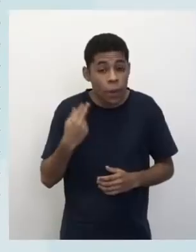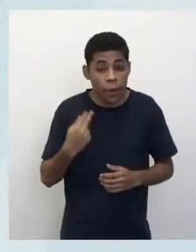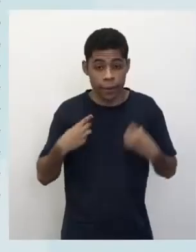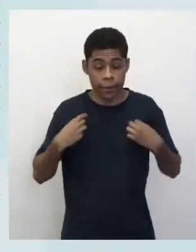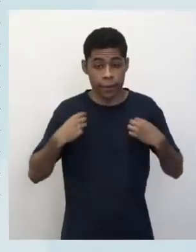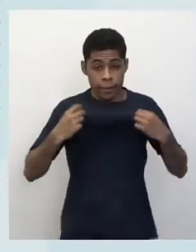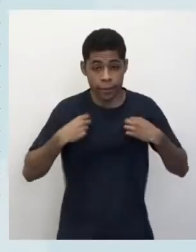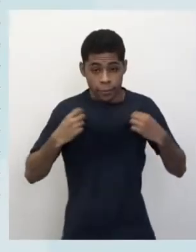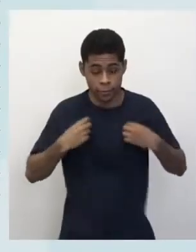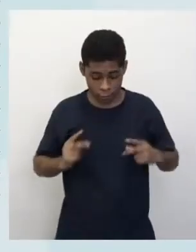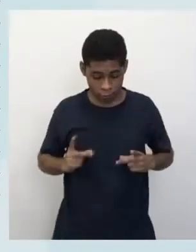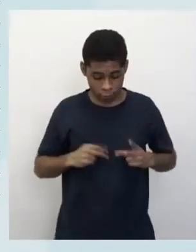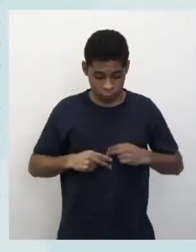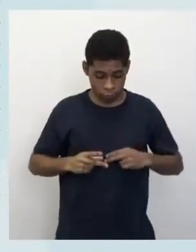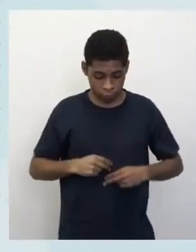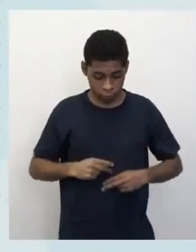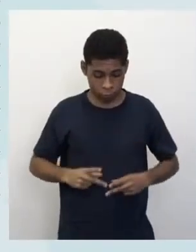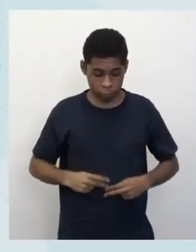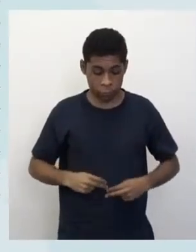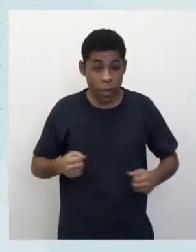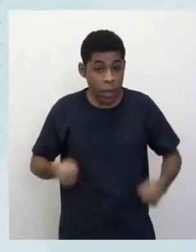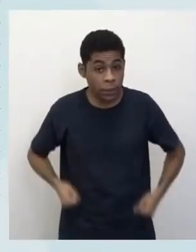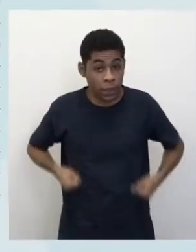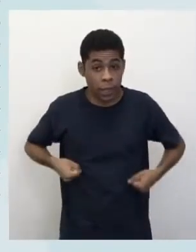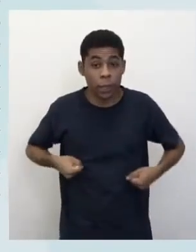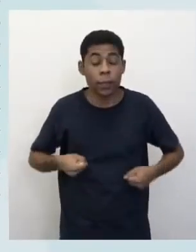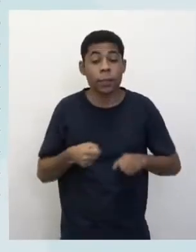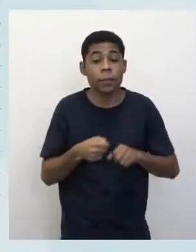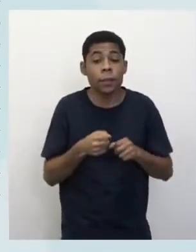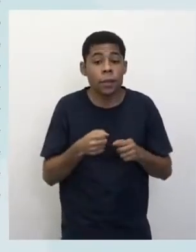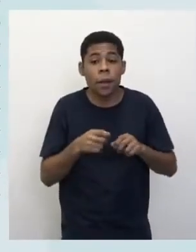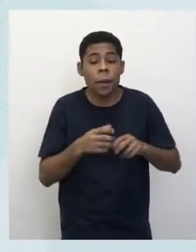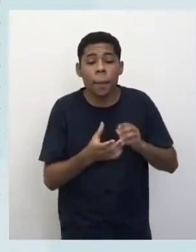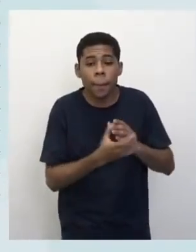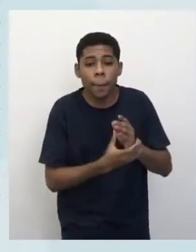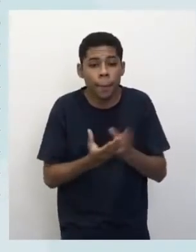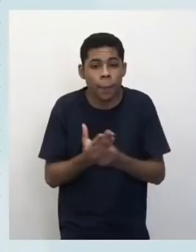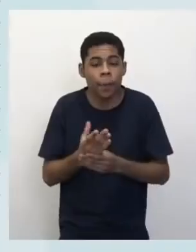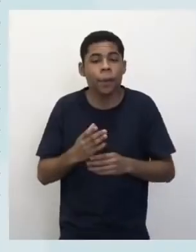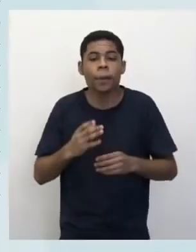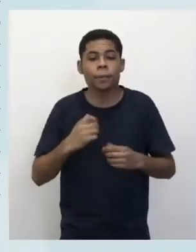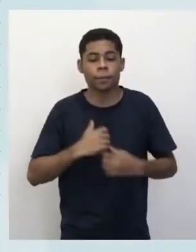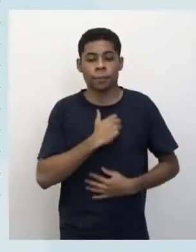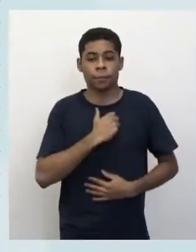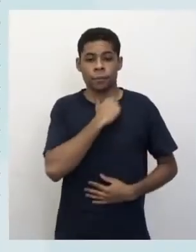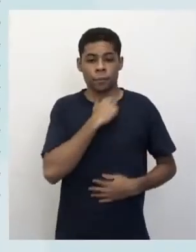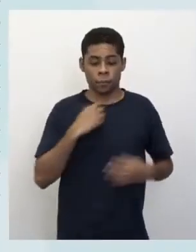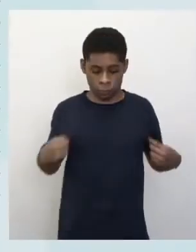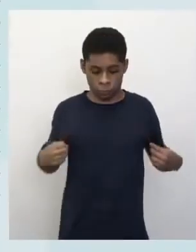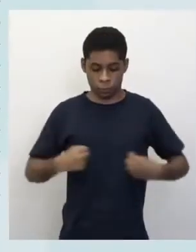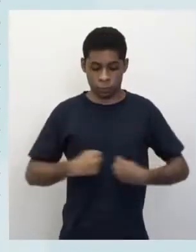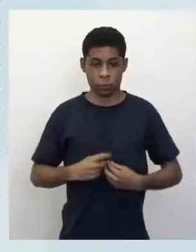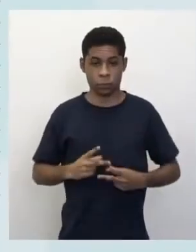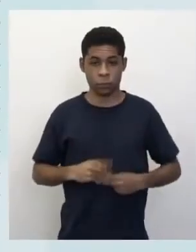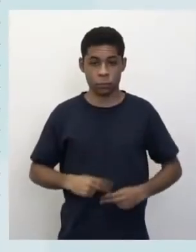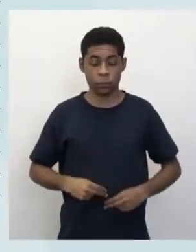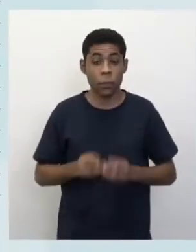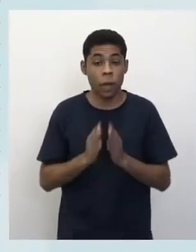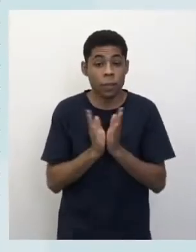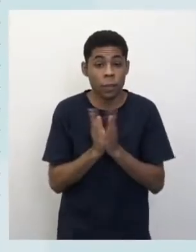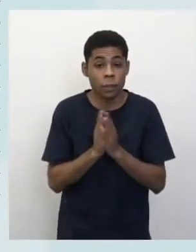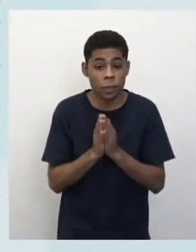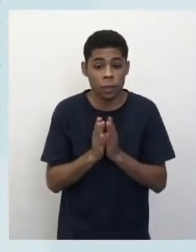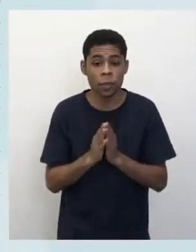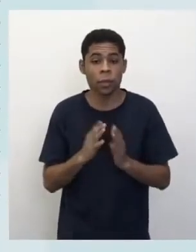camisa, abotoaduras, calça, meias, sapatos, gravata, paletó. Carteira,